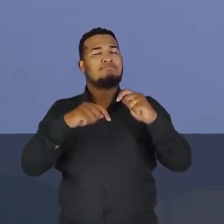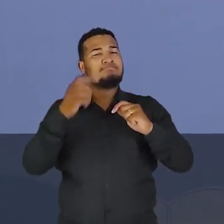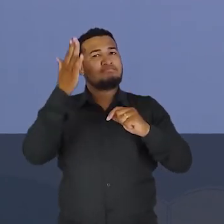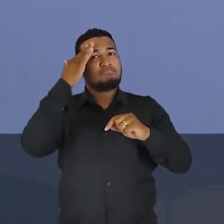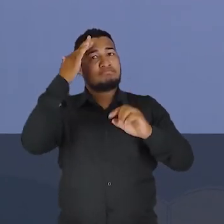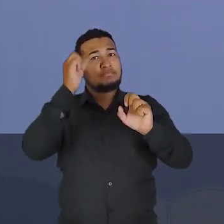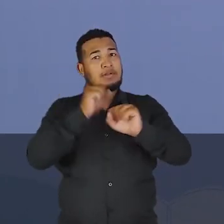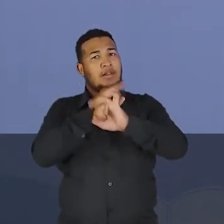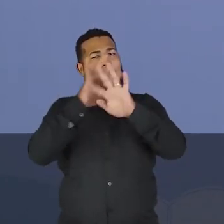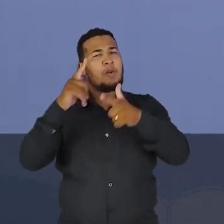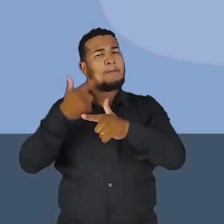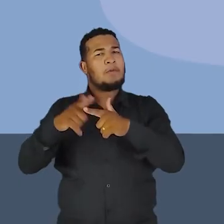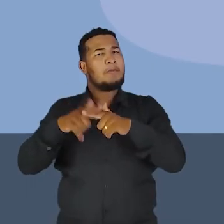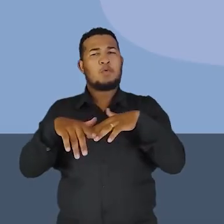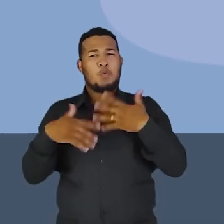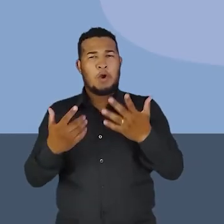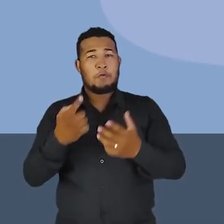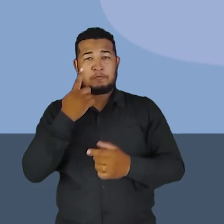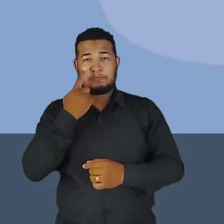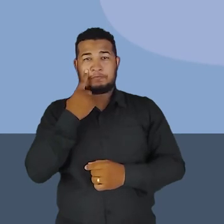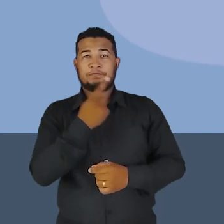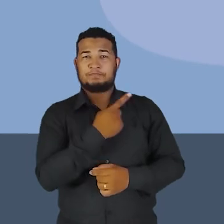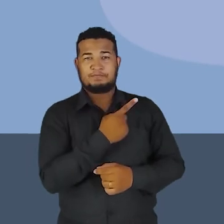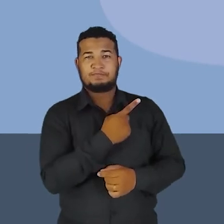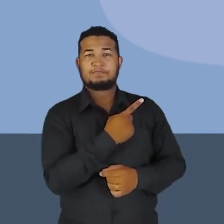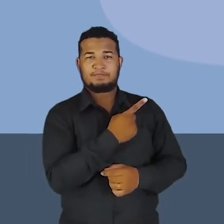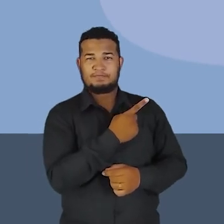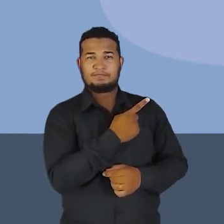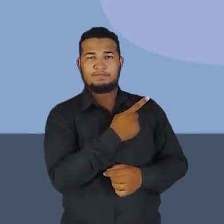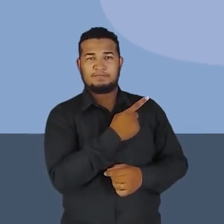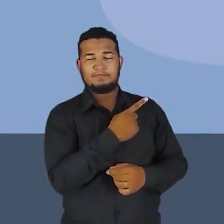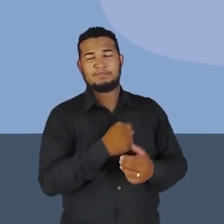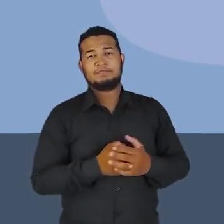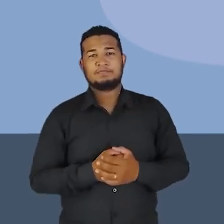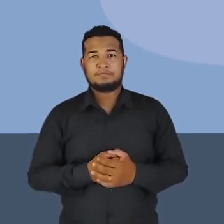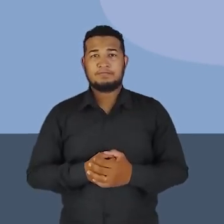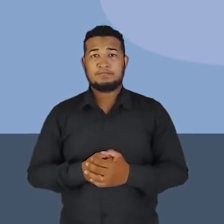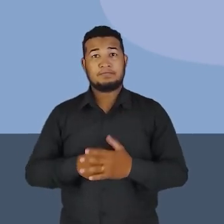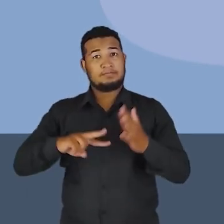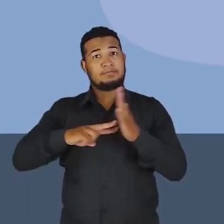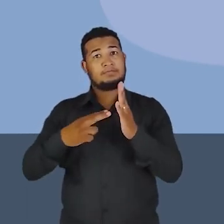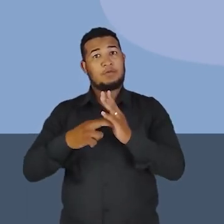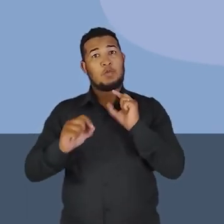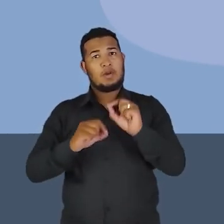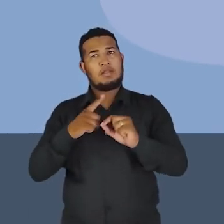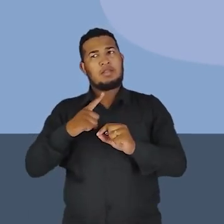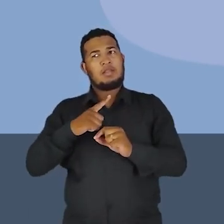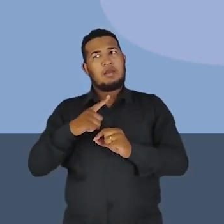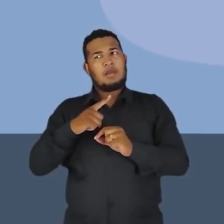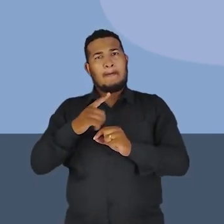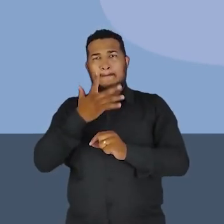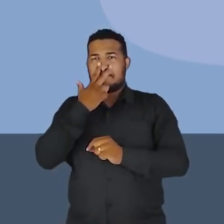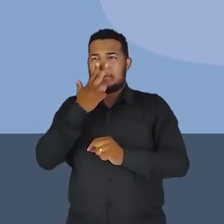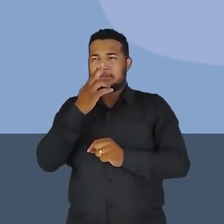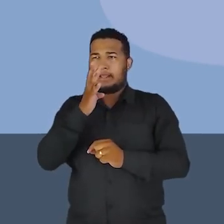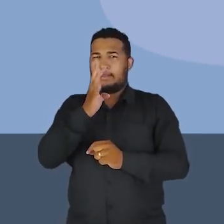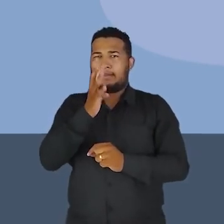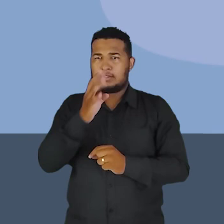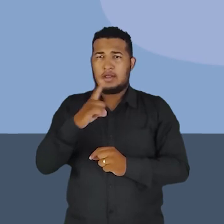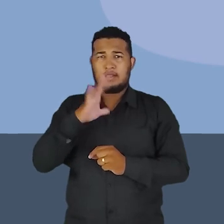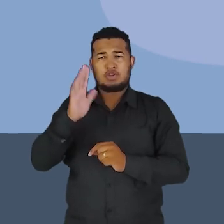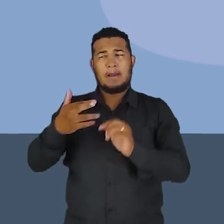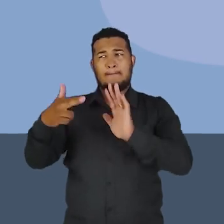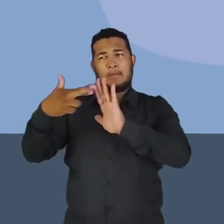melhor dessas crises. Observem. Essas crises são normativas, ou seja, são pontuais, são por